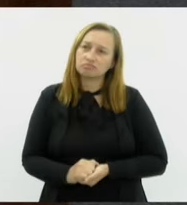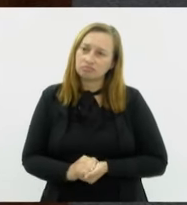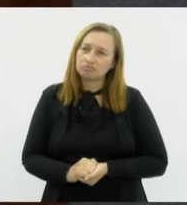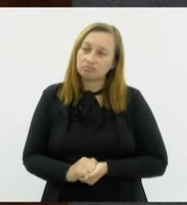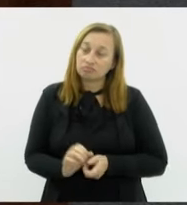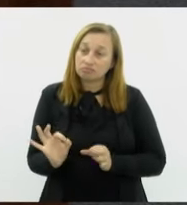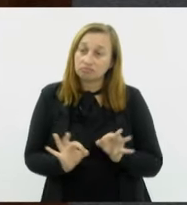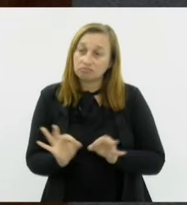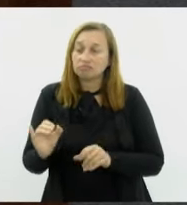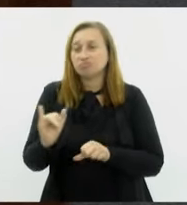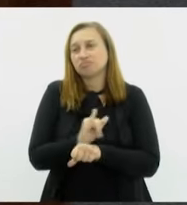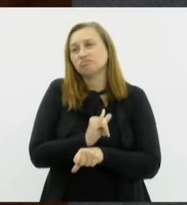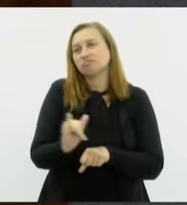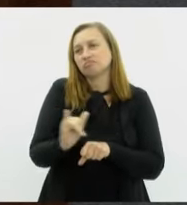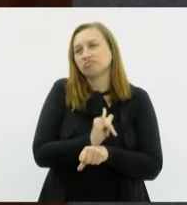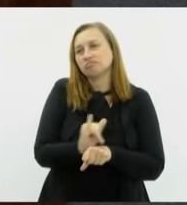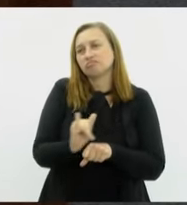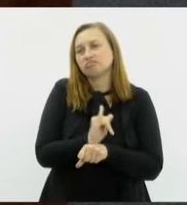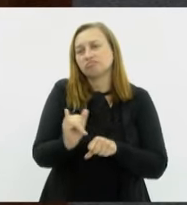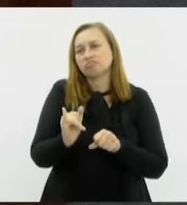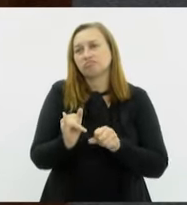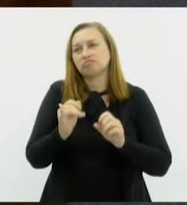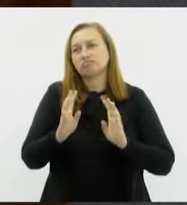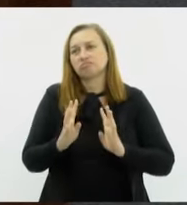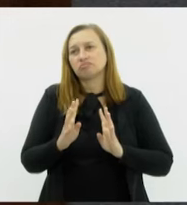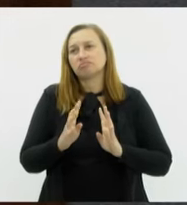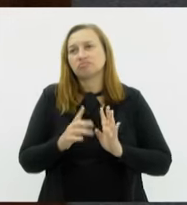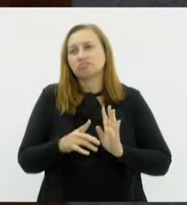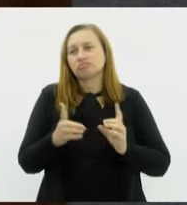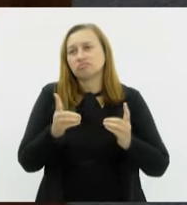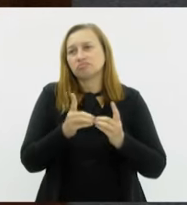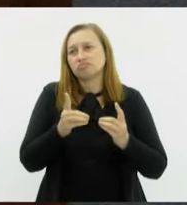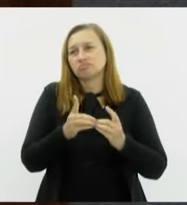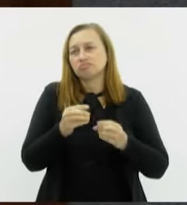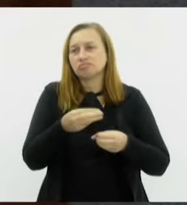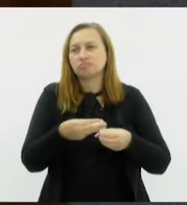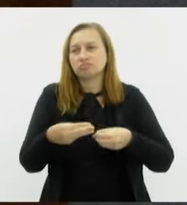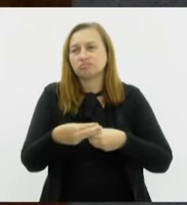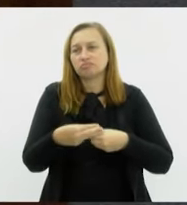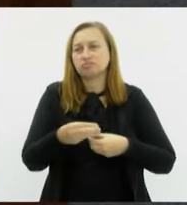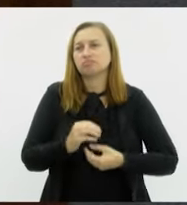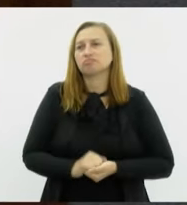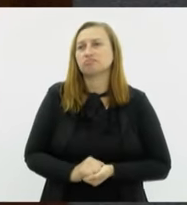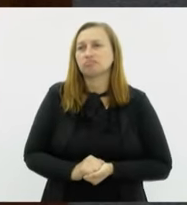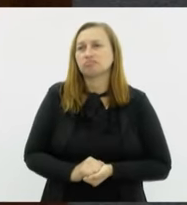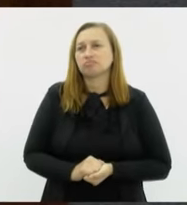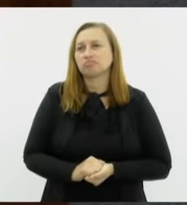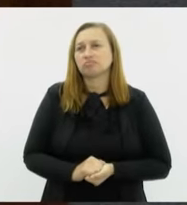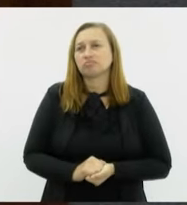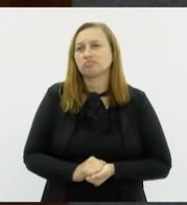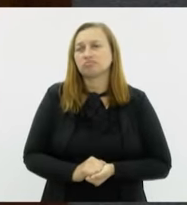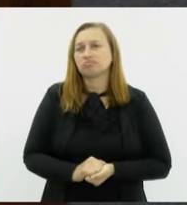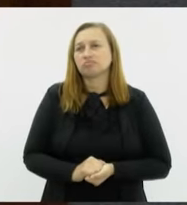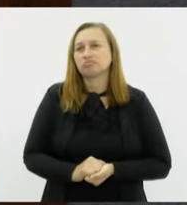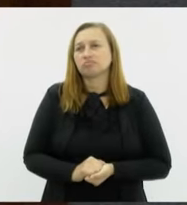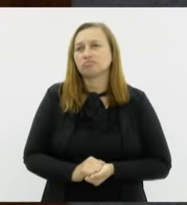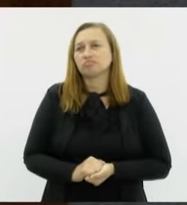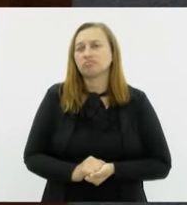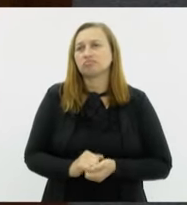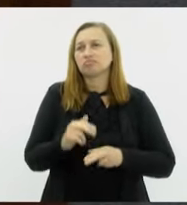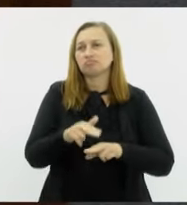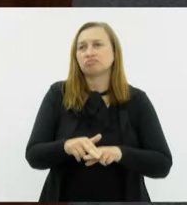um plano estratégico de atendimento emergencial aos municípios fluminenses em casos de eventos